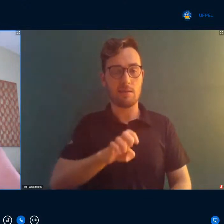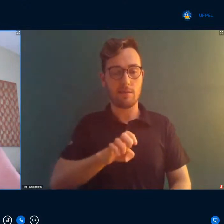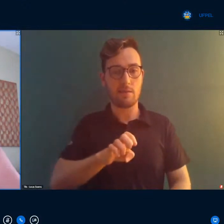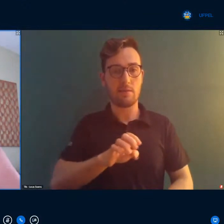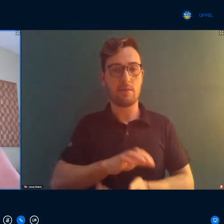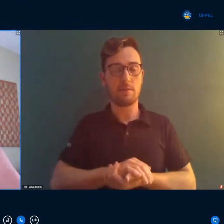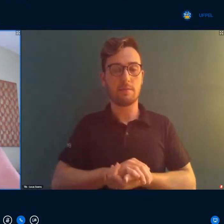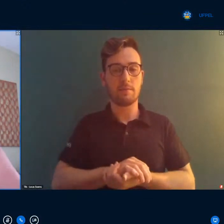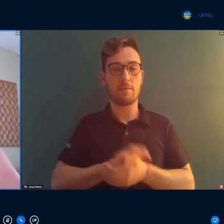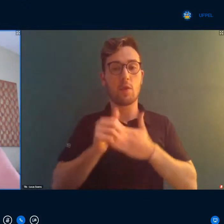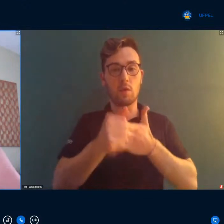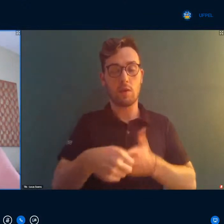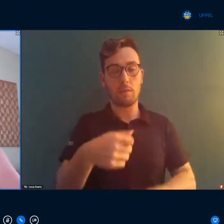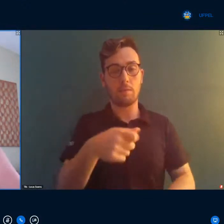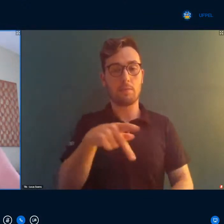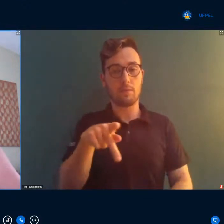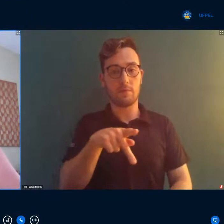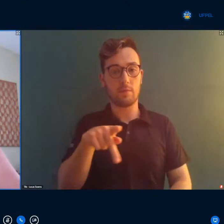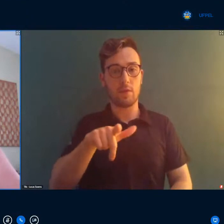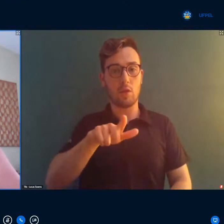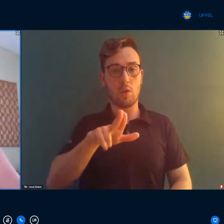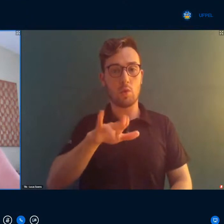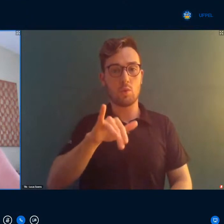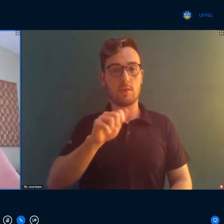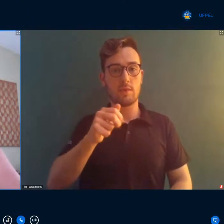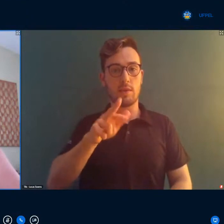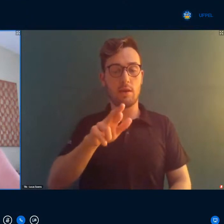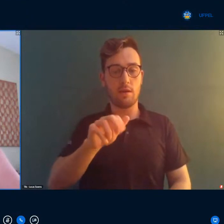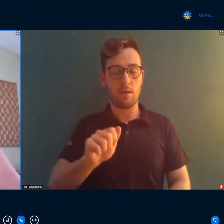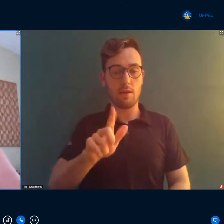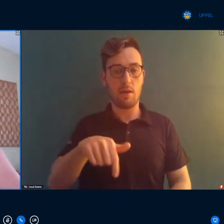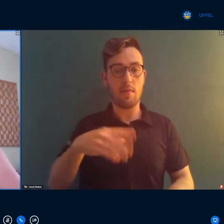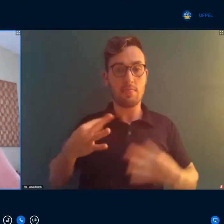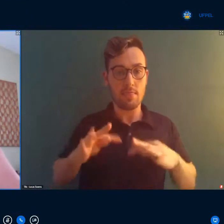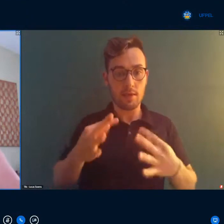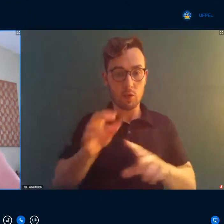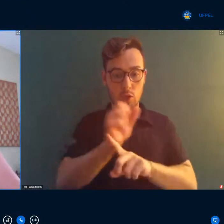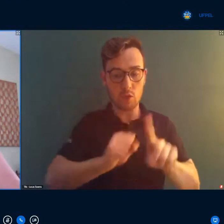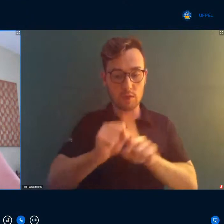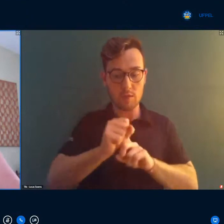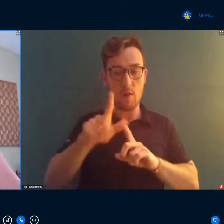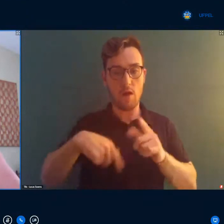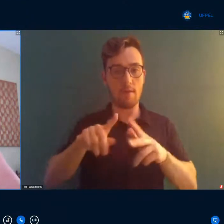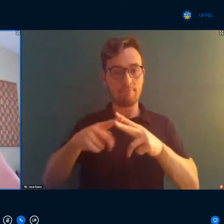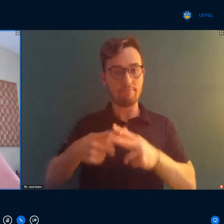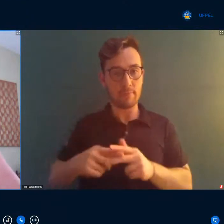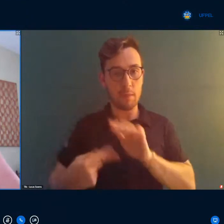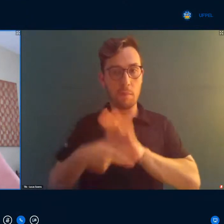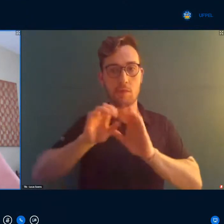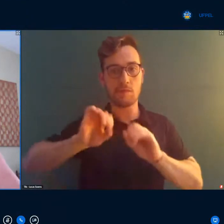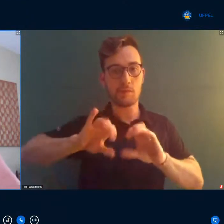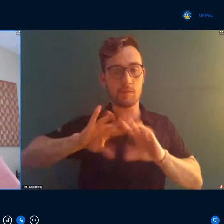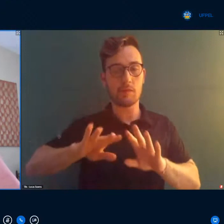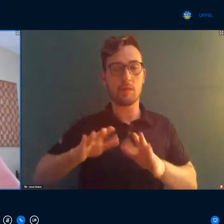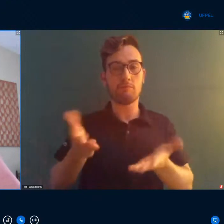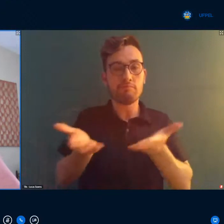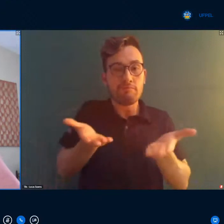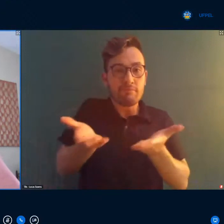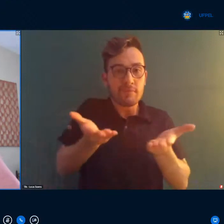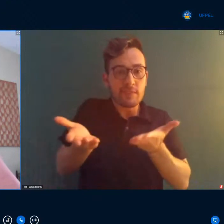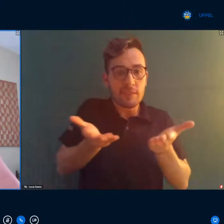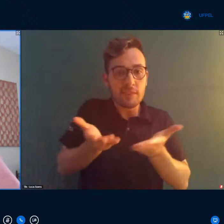Souza, orientada pela professora Luciara Bialva Correia, tecnologia social como ferramenta educacional no tratamento dos